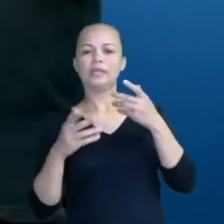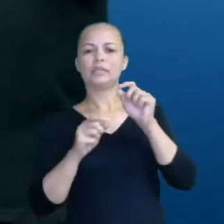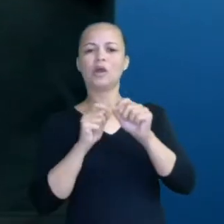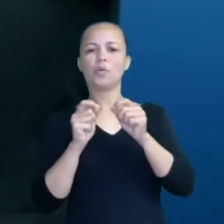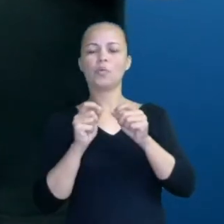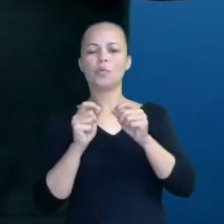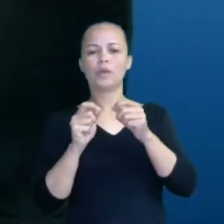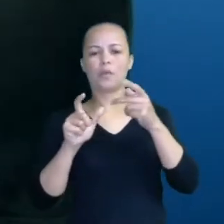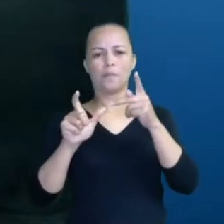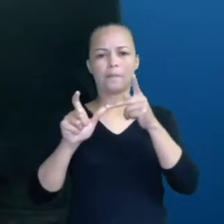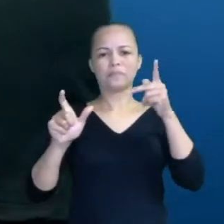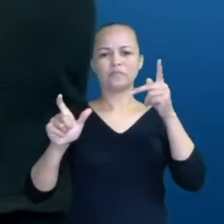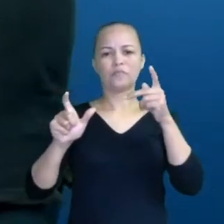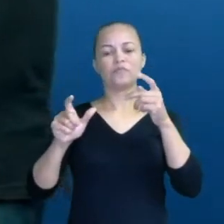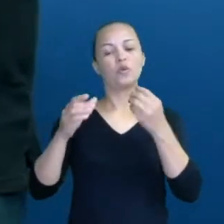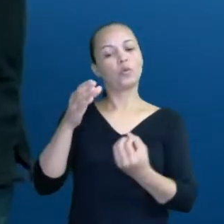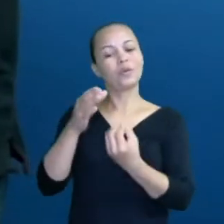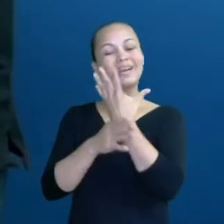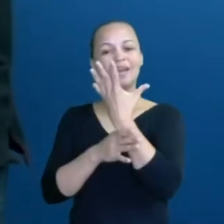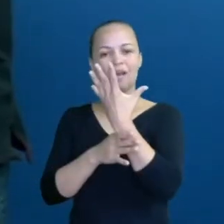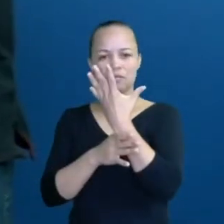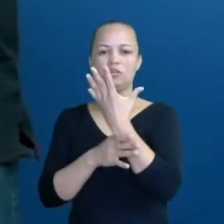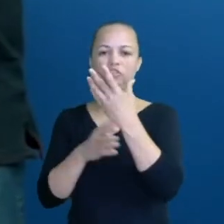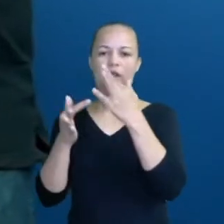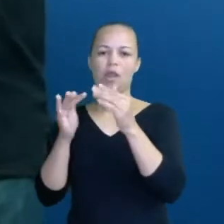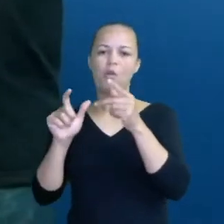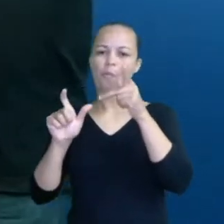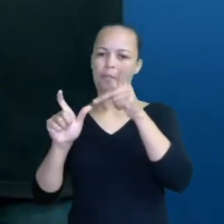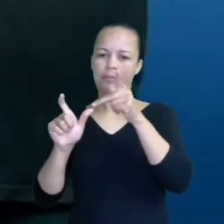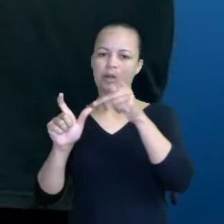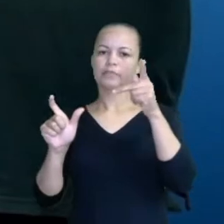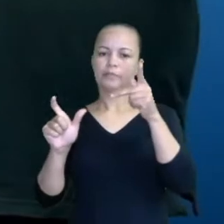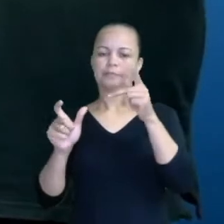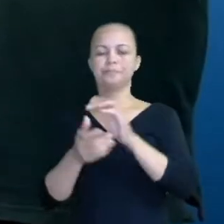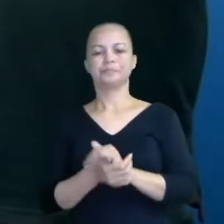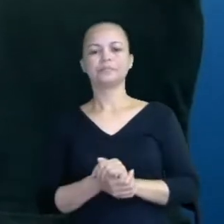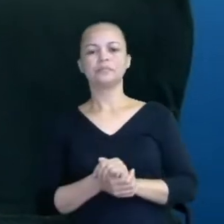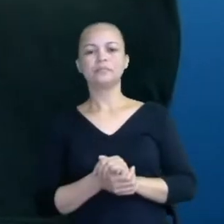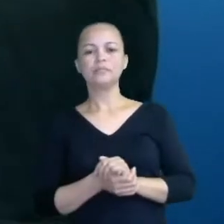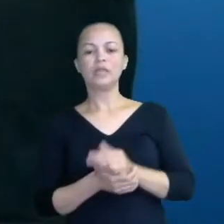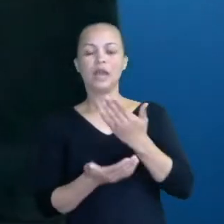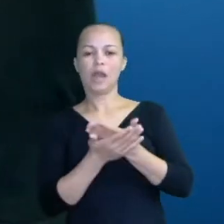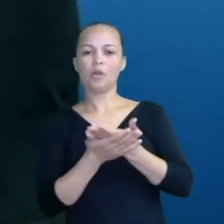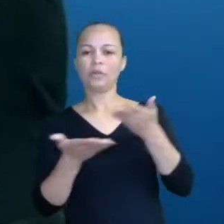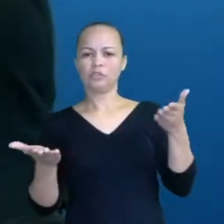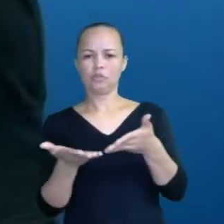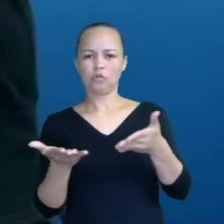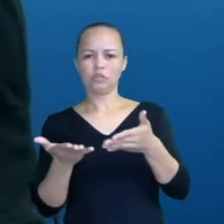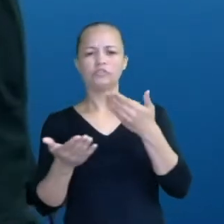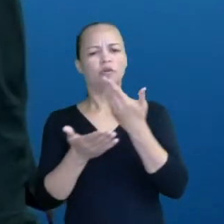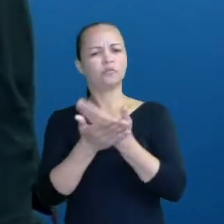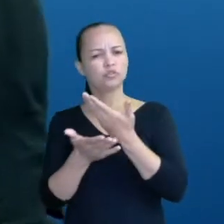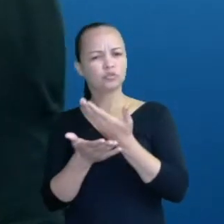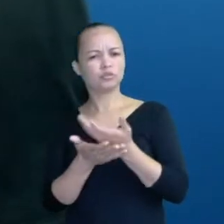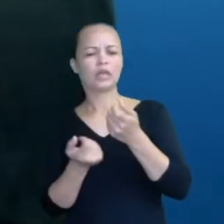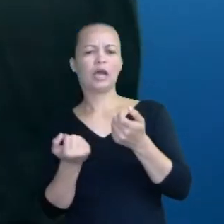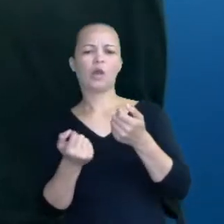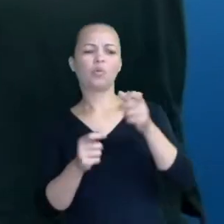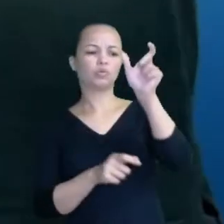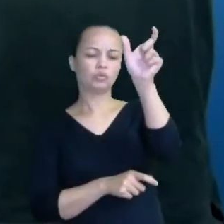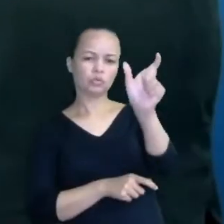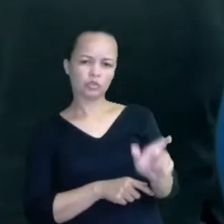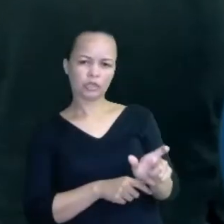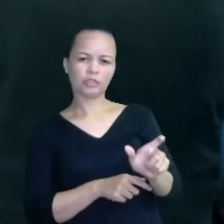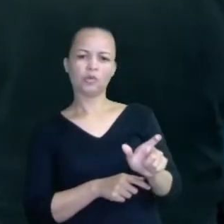o predicado dessa frase. Na aula de hoje, nós vamos estudar especificamente o sujeito. Em aulas futuras, que